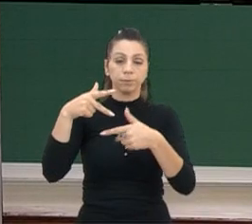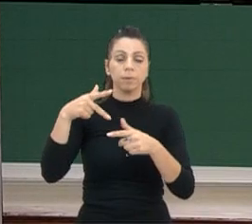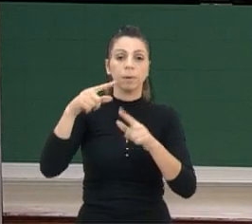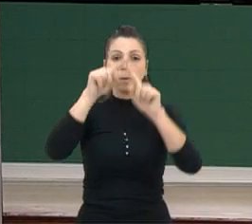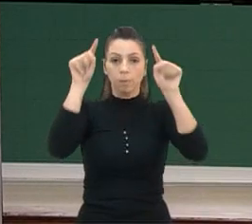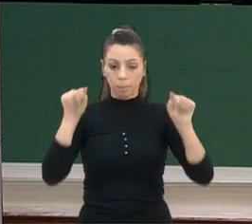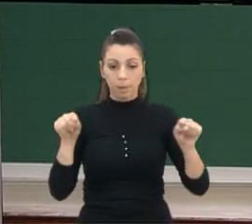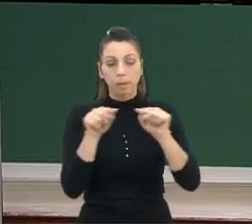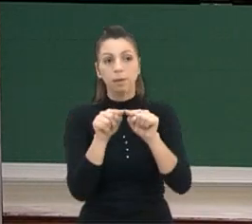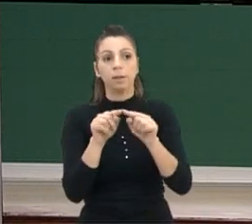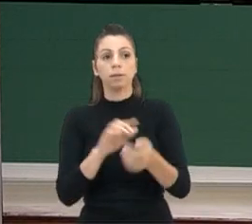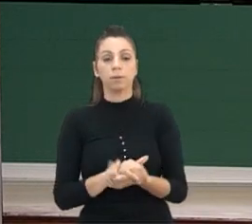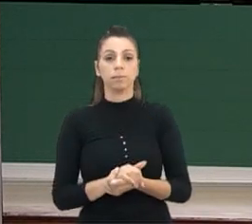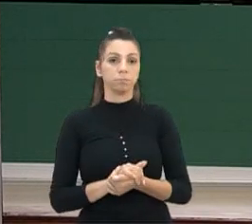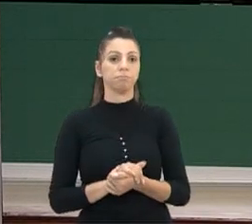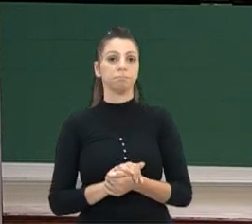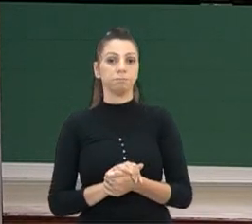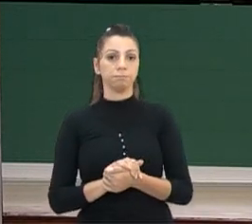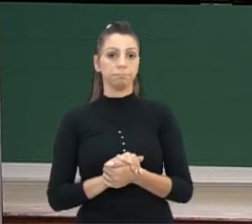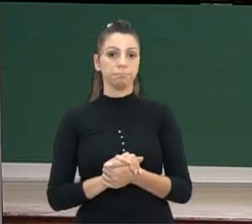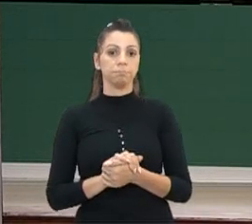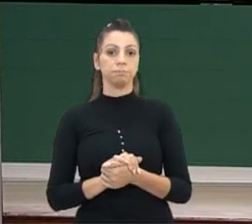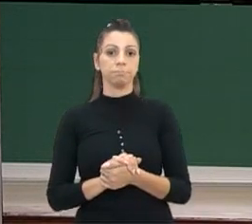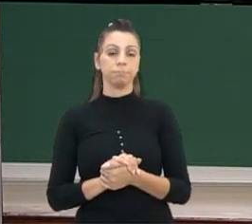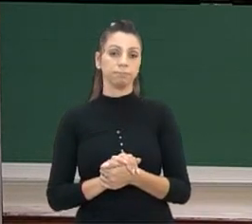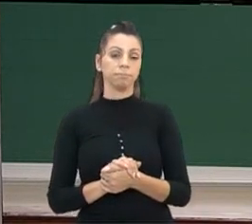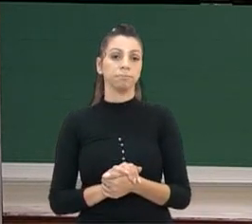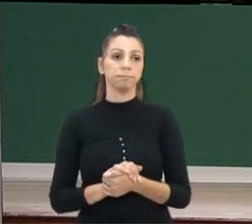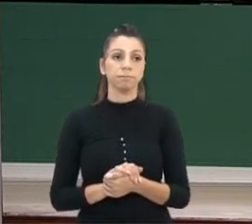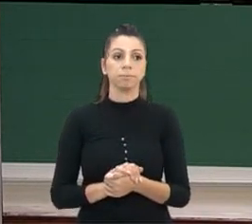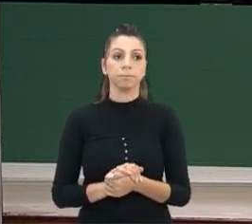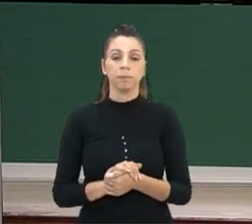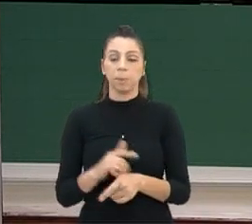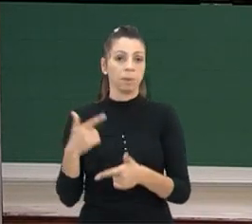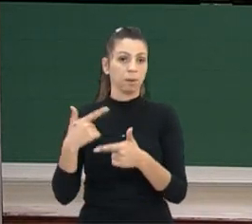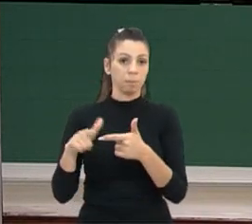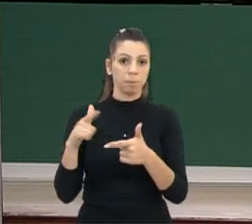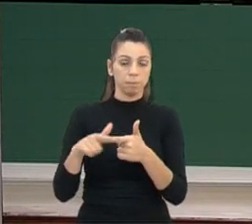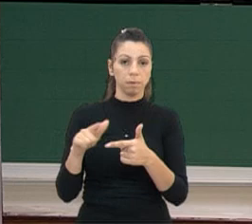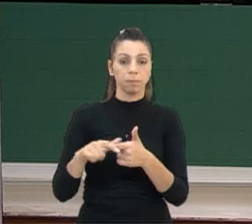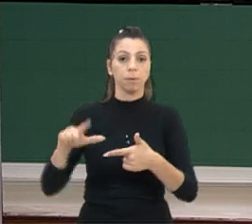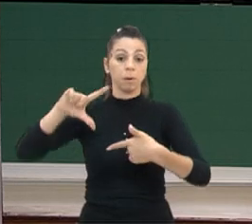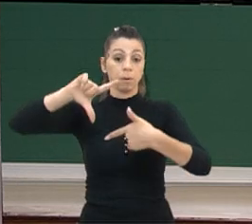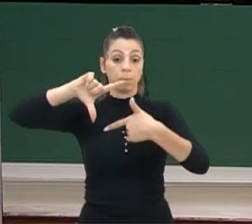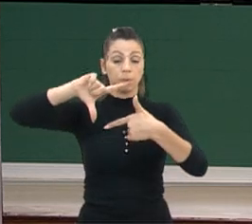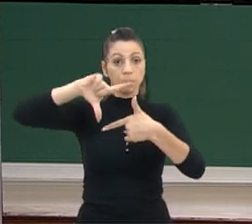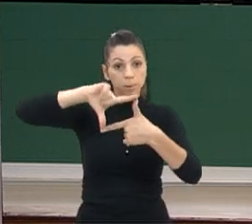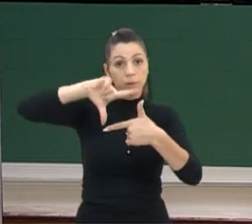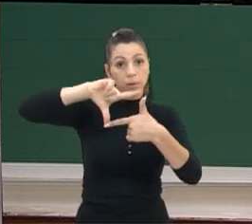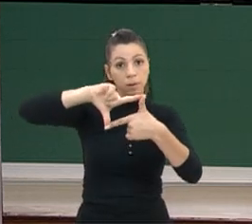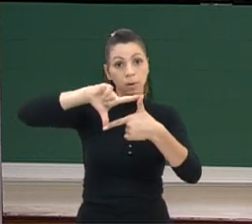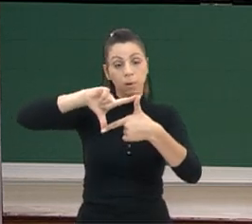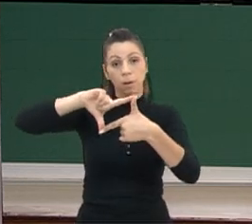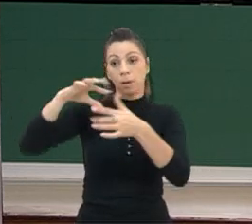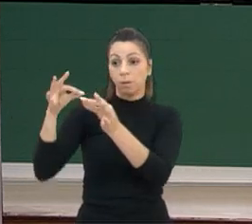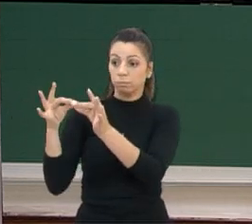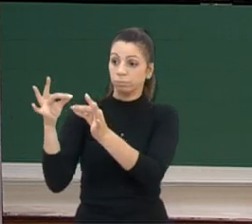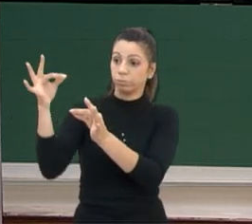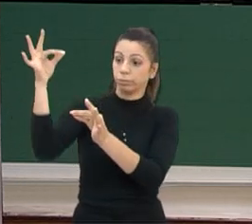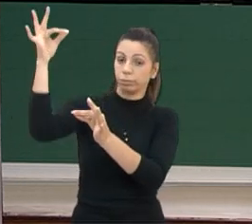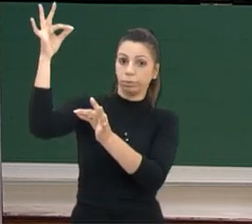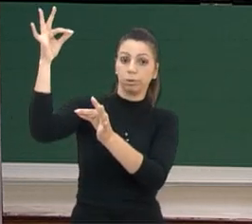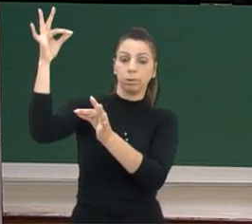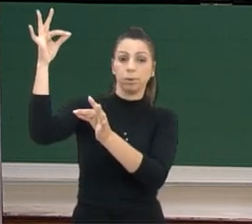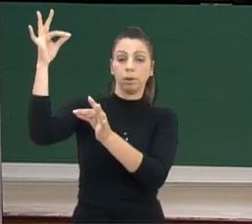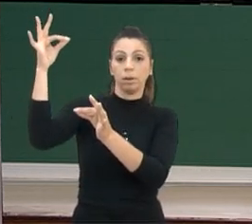se o comprimento está deitado ou se está em pé, a largura está deitada ou está em pé. Não tem problema. Comprimento vezes largura. Tá? Também